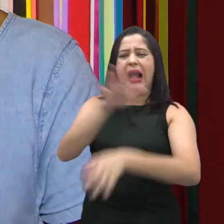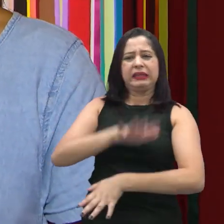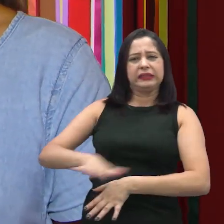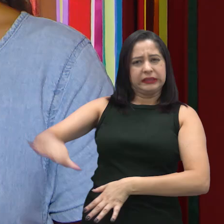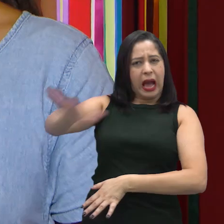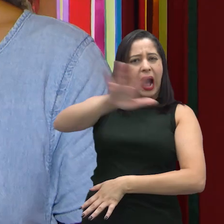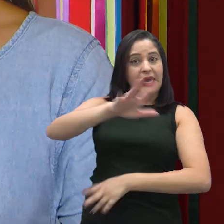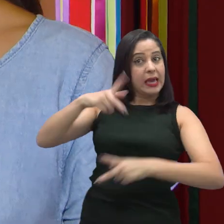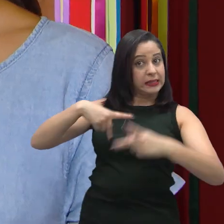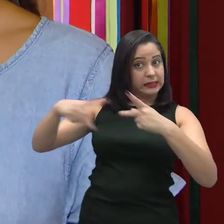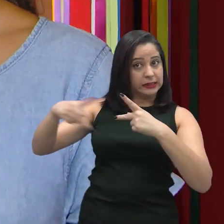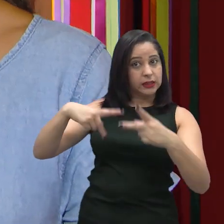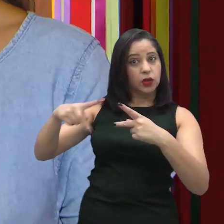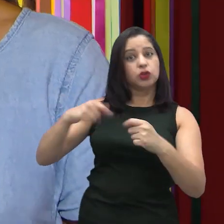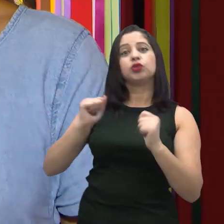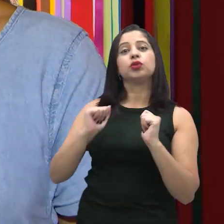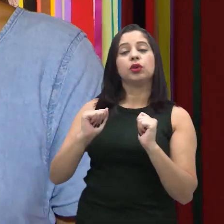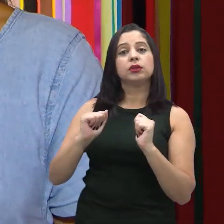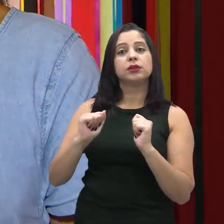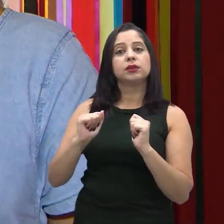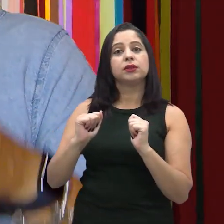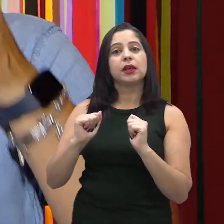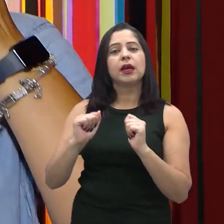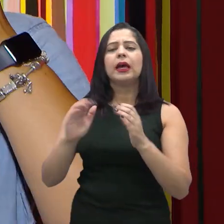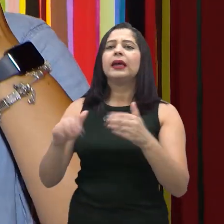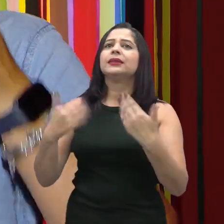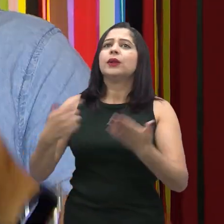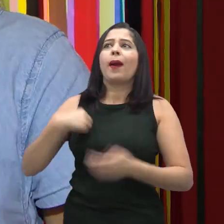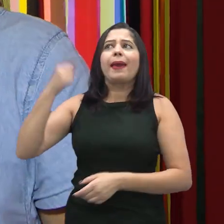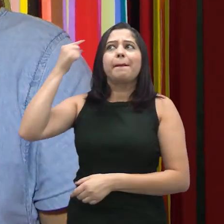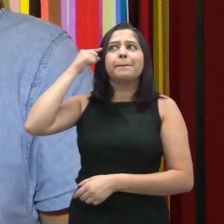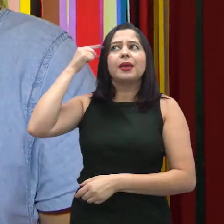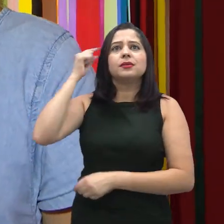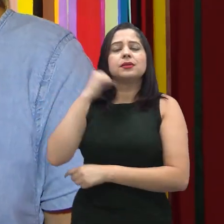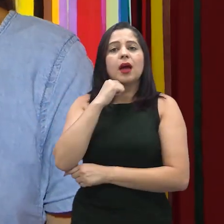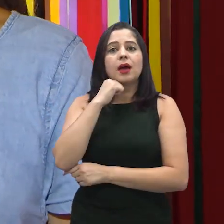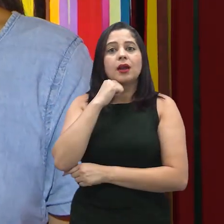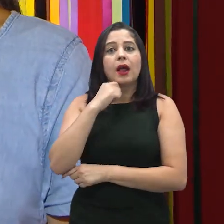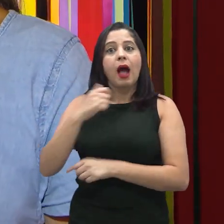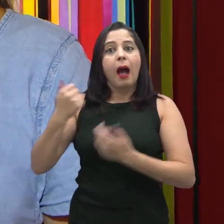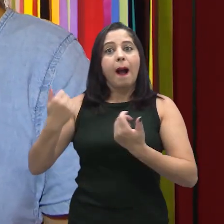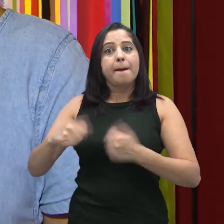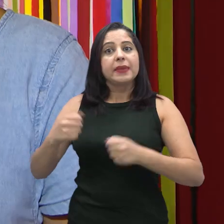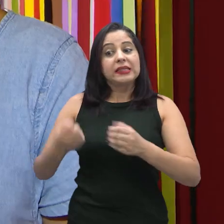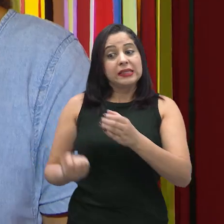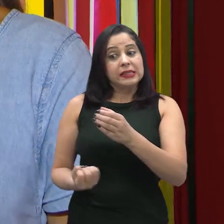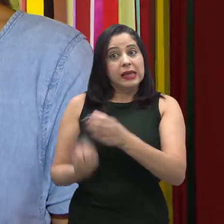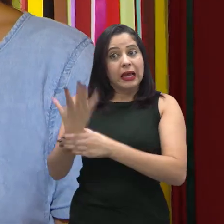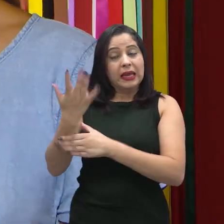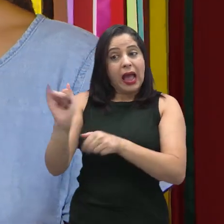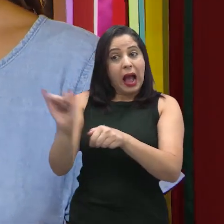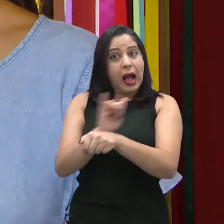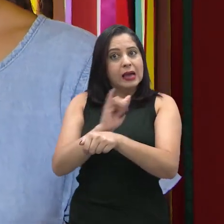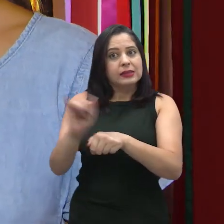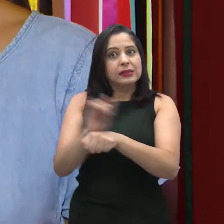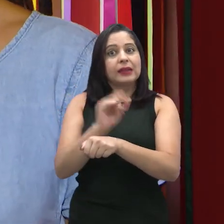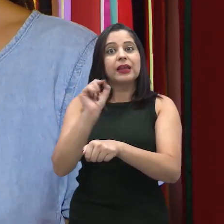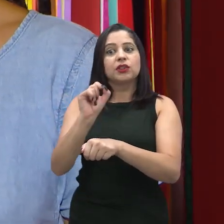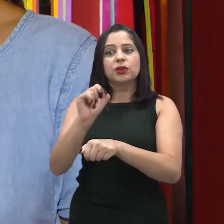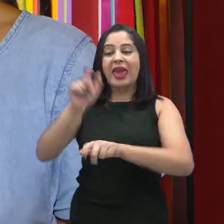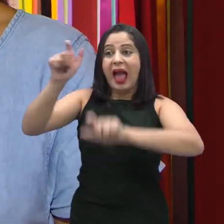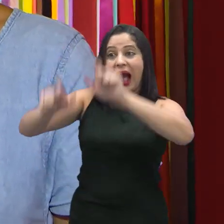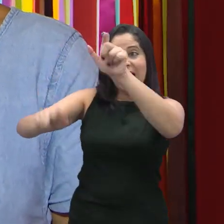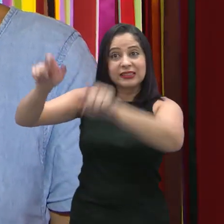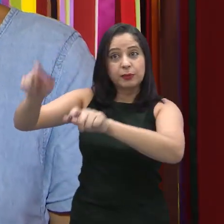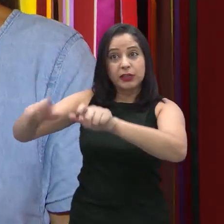toda a sua diversidade, por que não colocar isso também numa ferramenta onde o munícipe possa